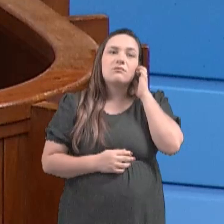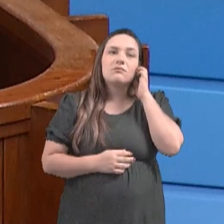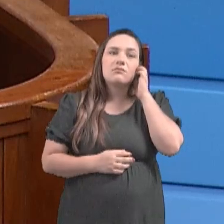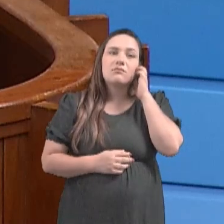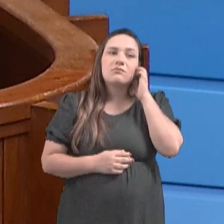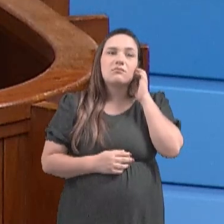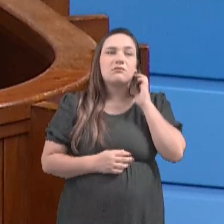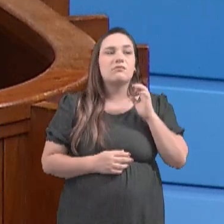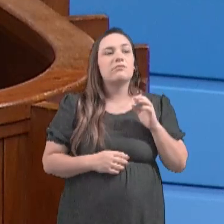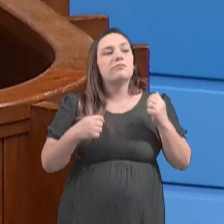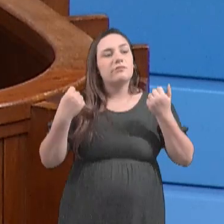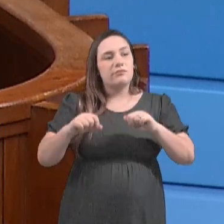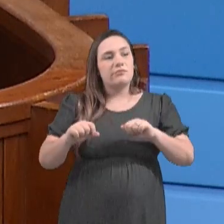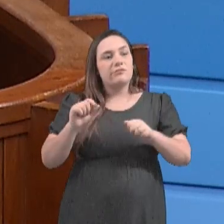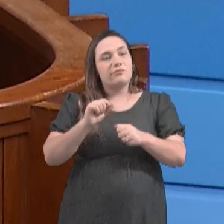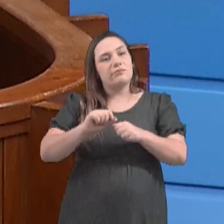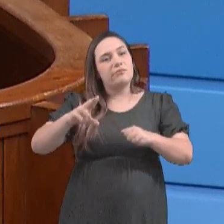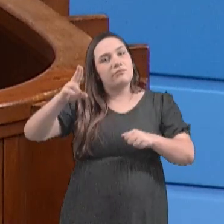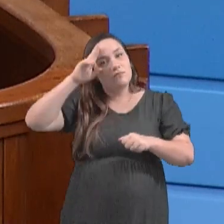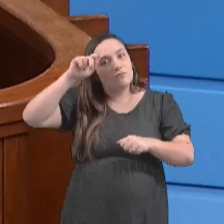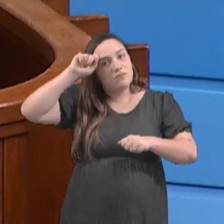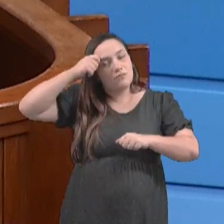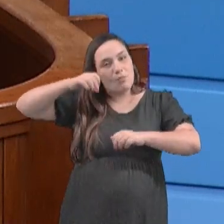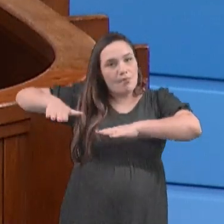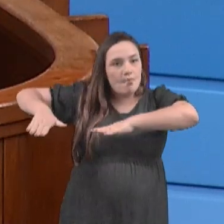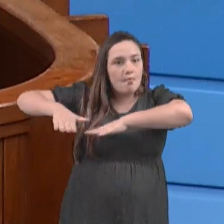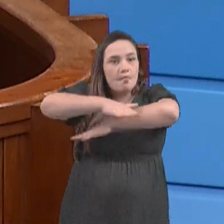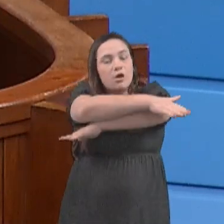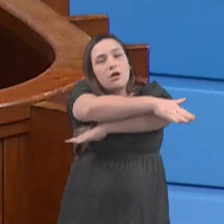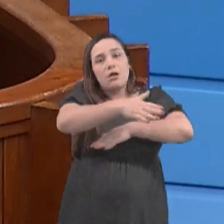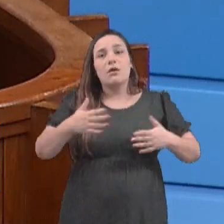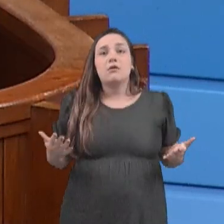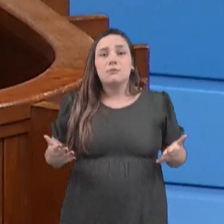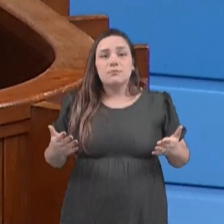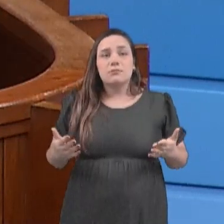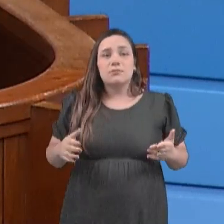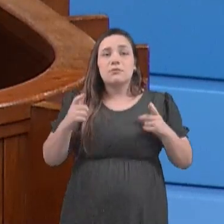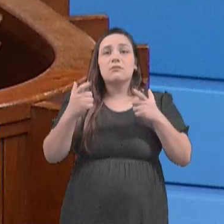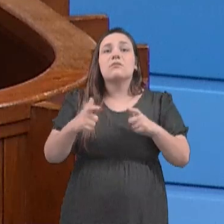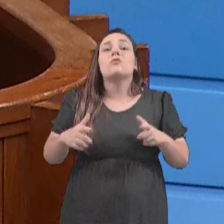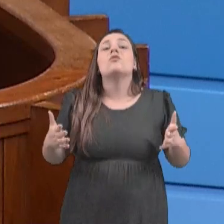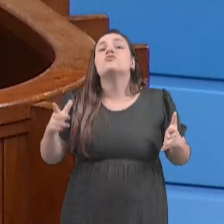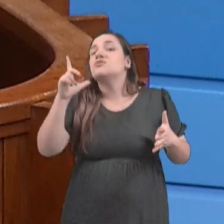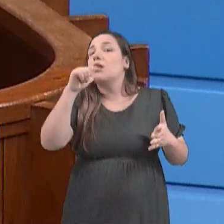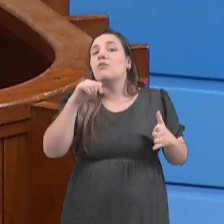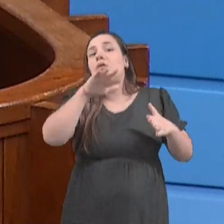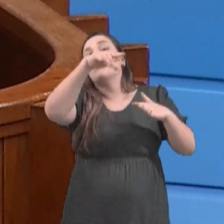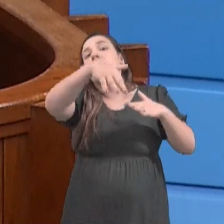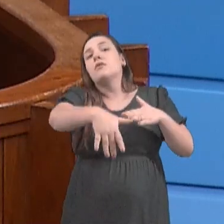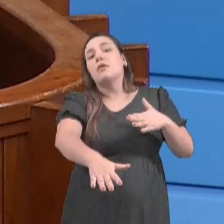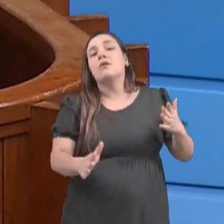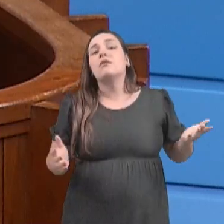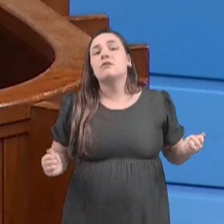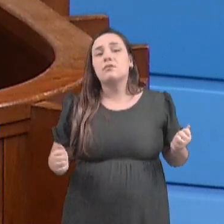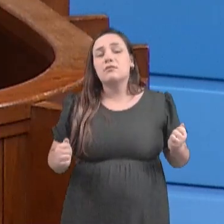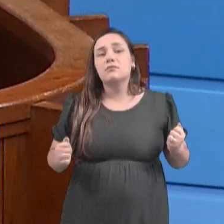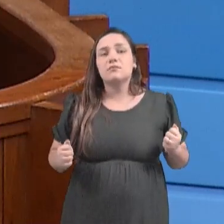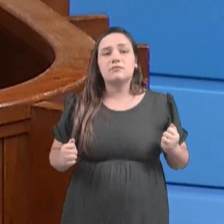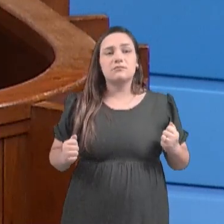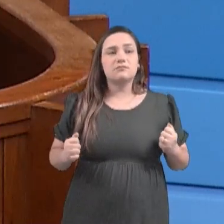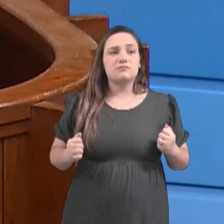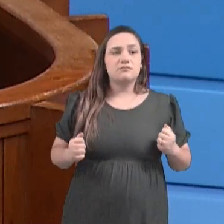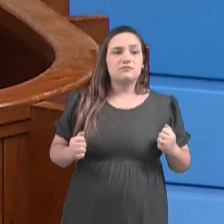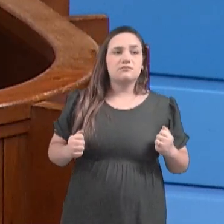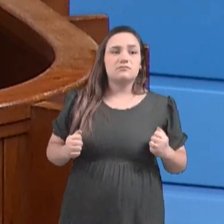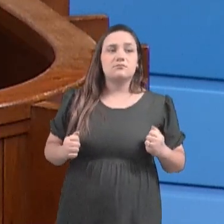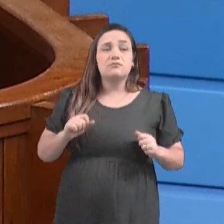essa região, porque vai virar tudo concreto, cimento, para onde vai a água. Ora, o que tem